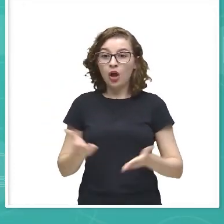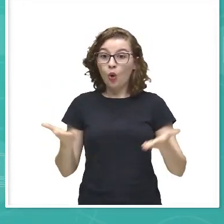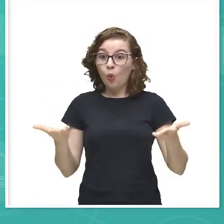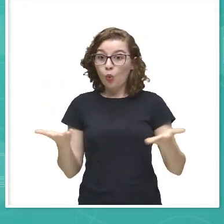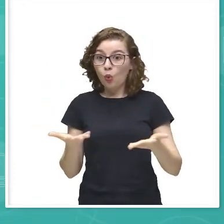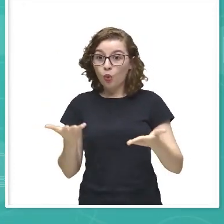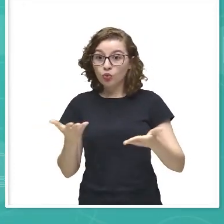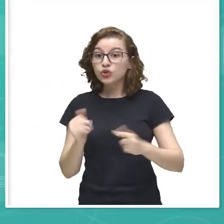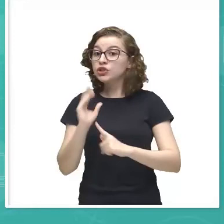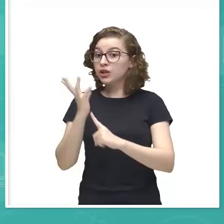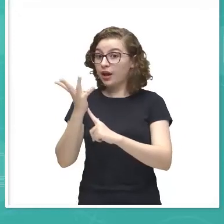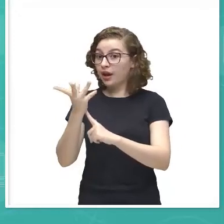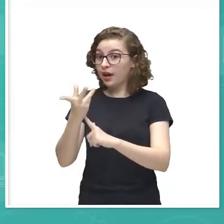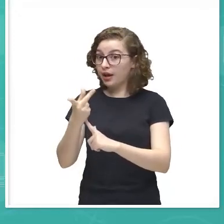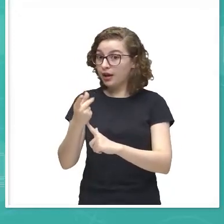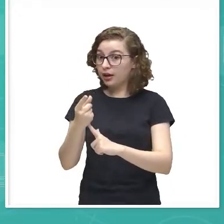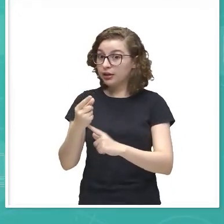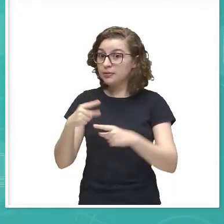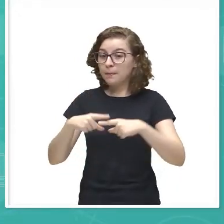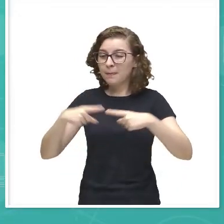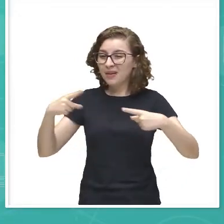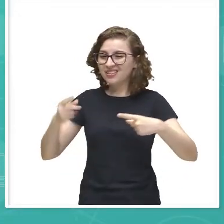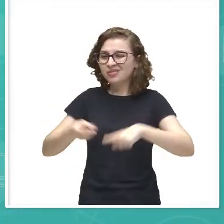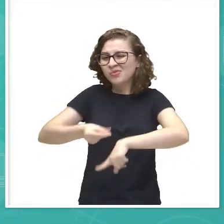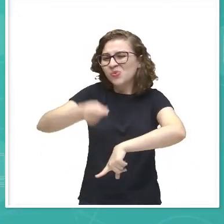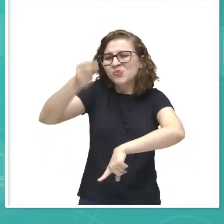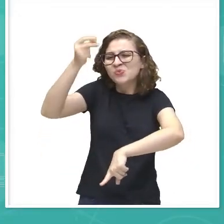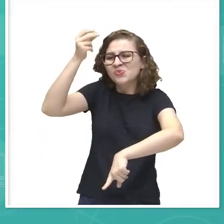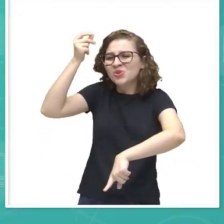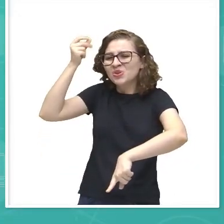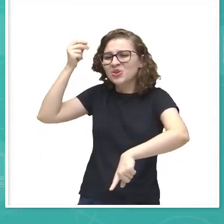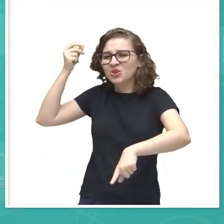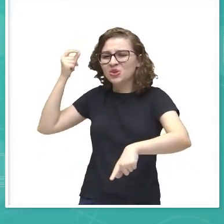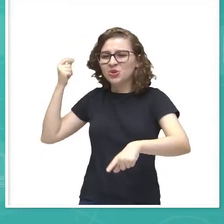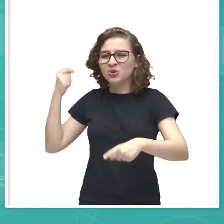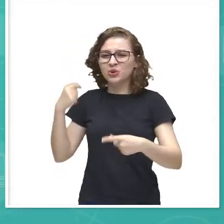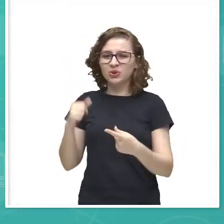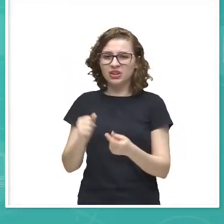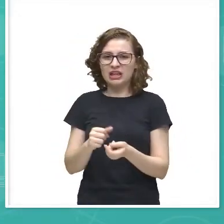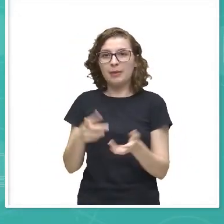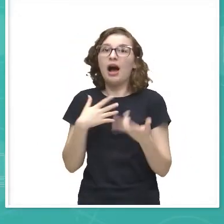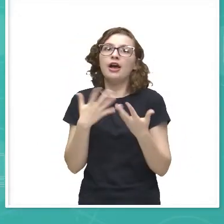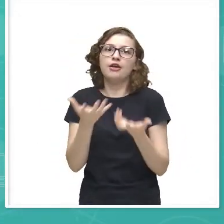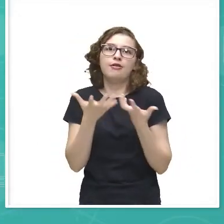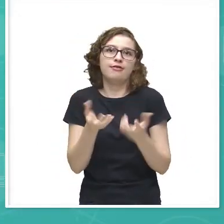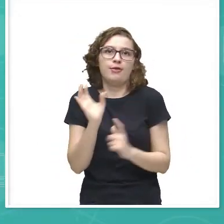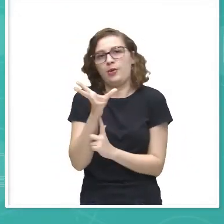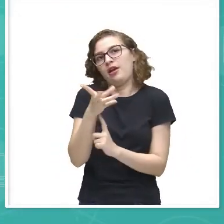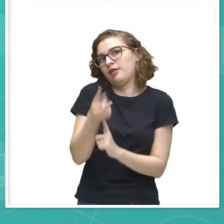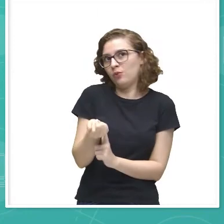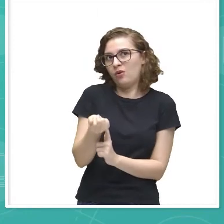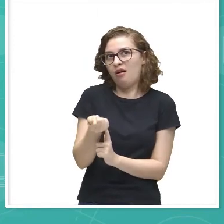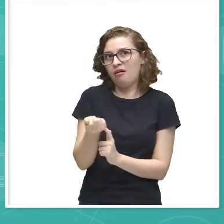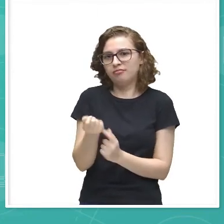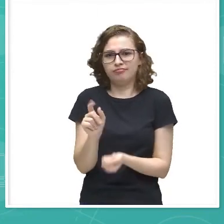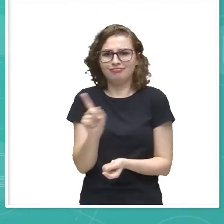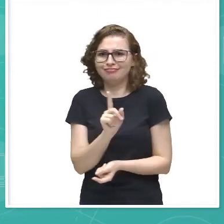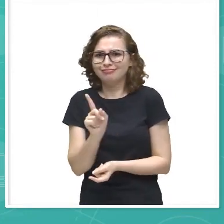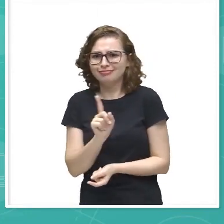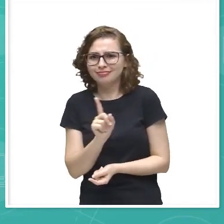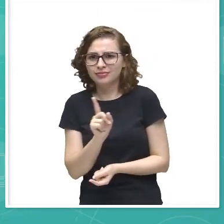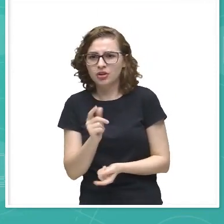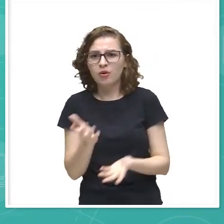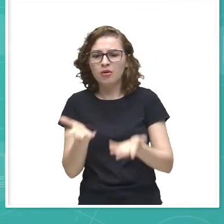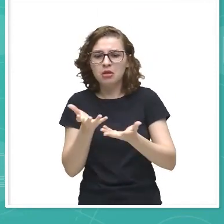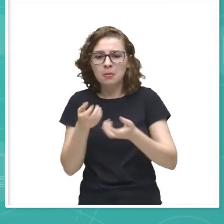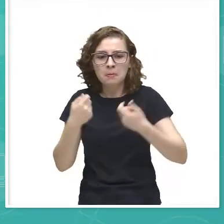objeto artístico, mas o homem pré-histórico, ele não montou aquele, não vou montar um objeto artístico, vou montar um machadinho. Não, ele